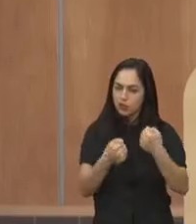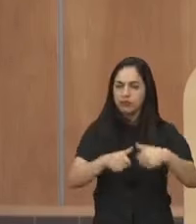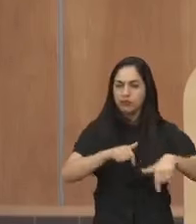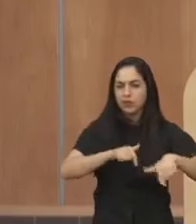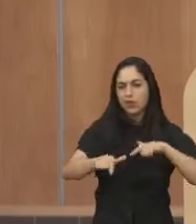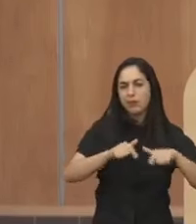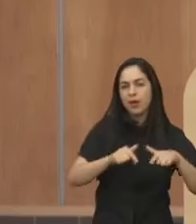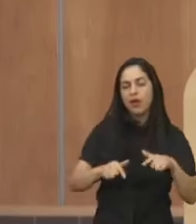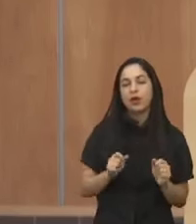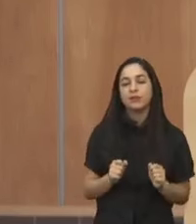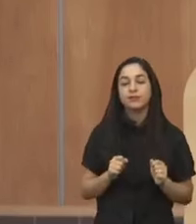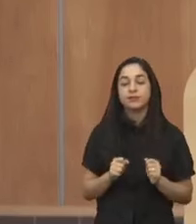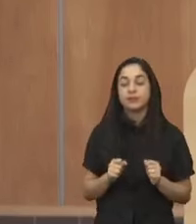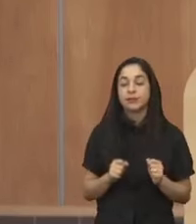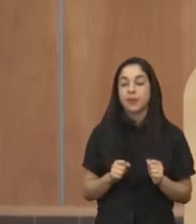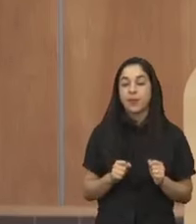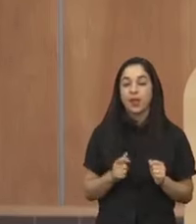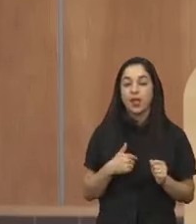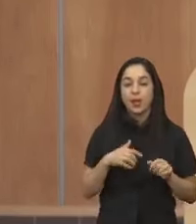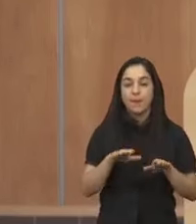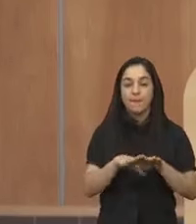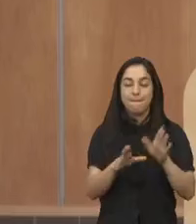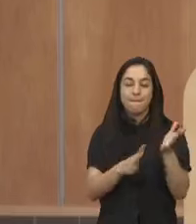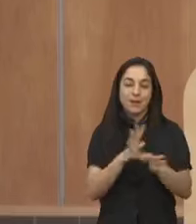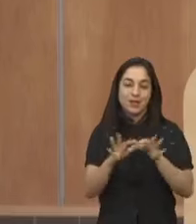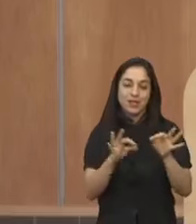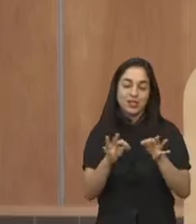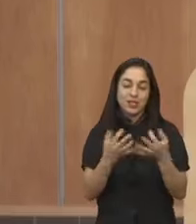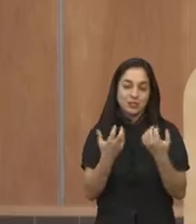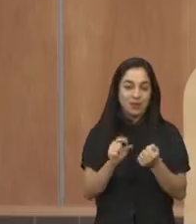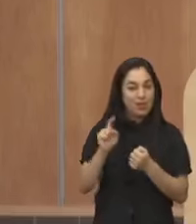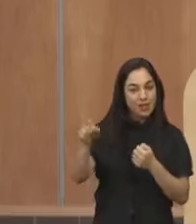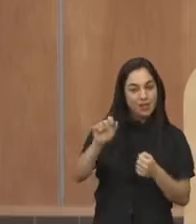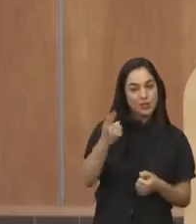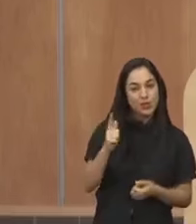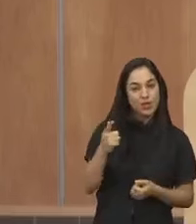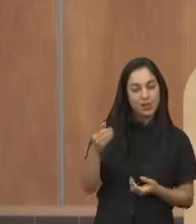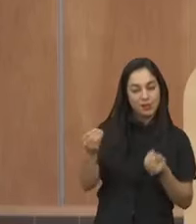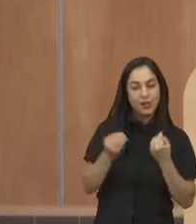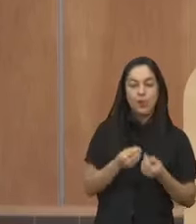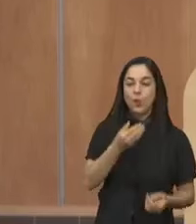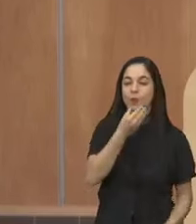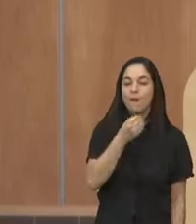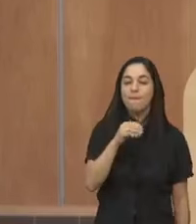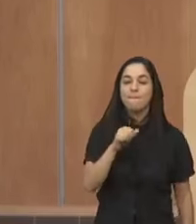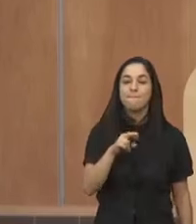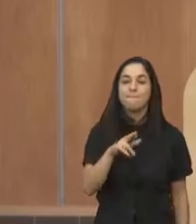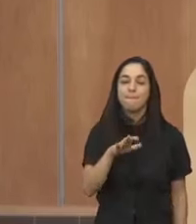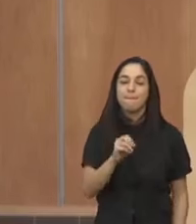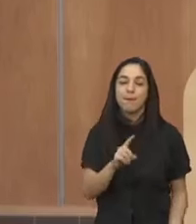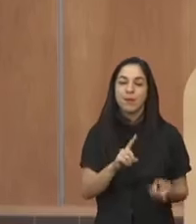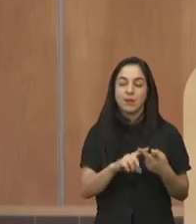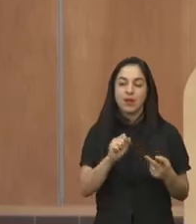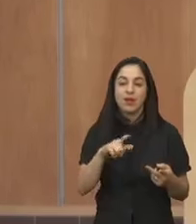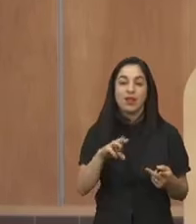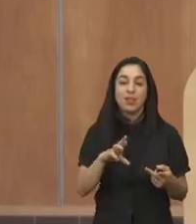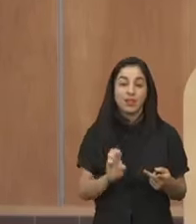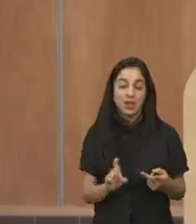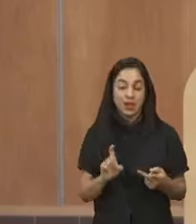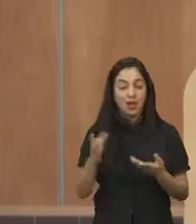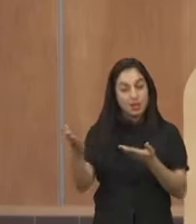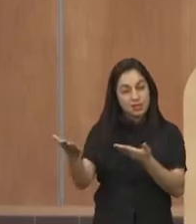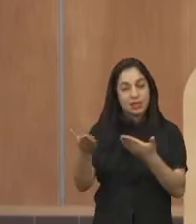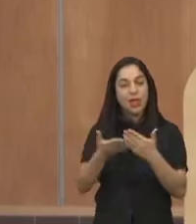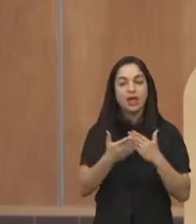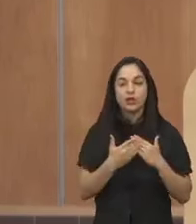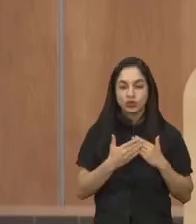buscando recurso. Foi um presente que eu recebi lá dos deputados de Guarema, lá, Márcio, Alvino e André do Prado, que veio os maquinários para ajudar. E ajudou muito. Entrei com